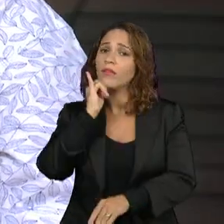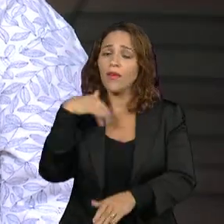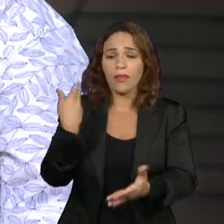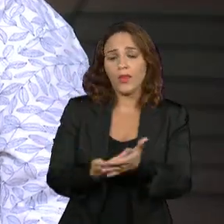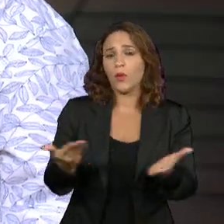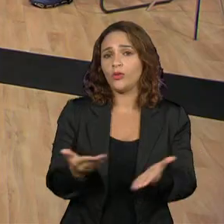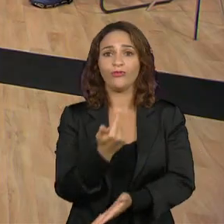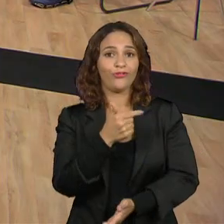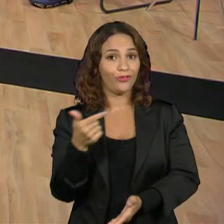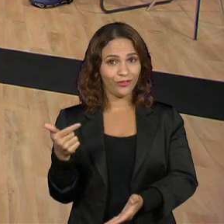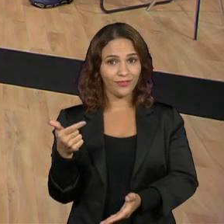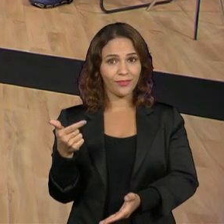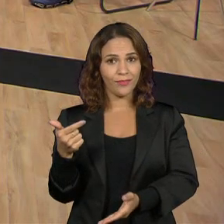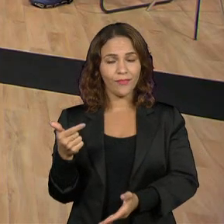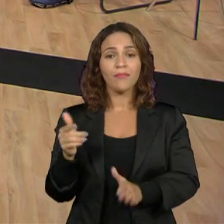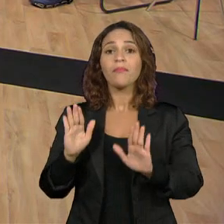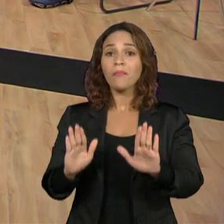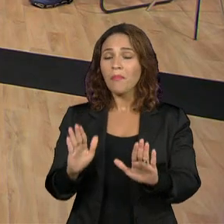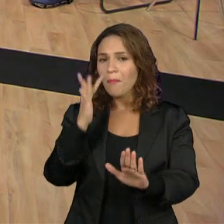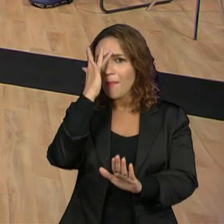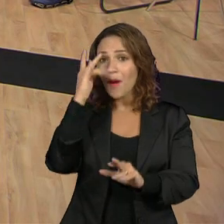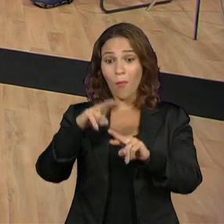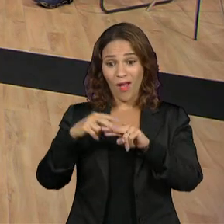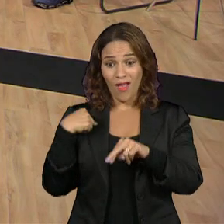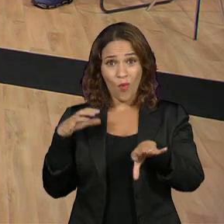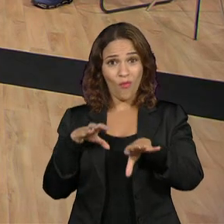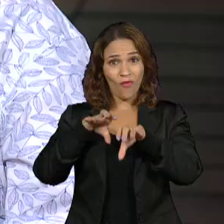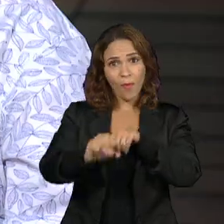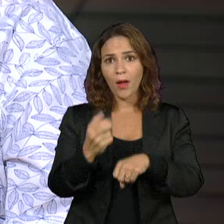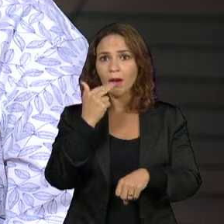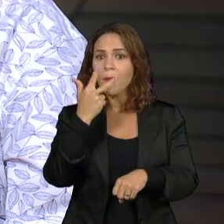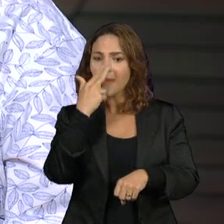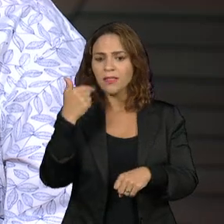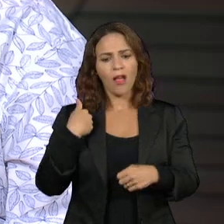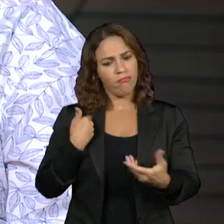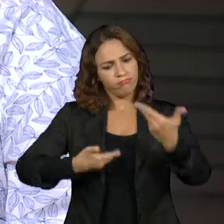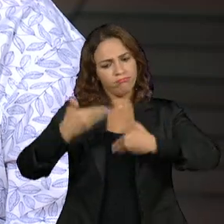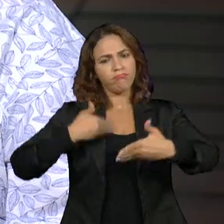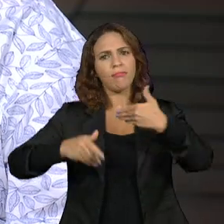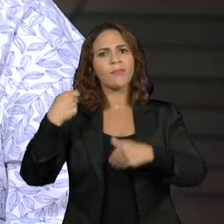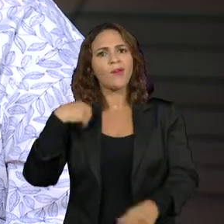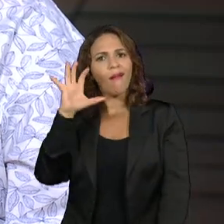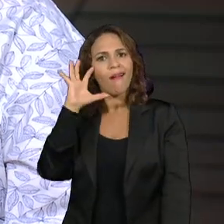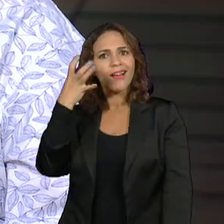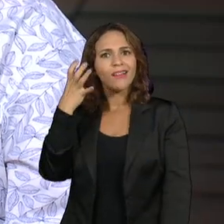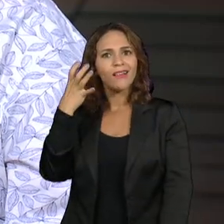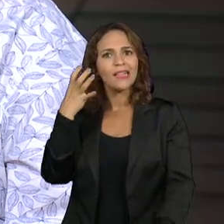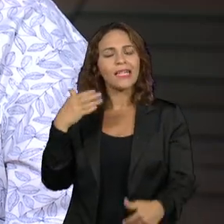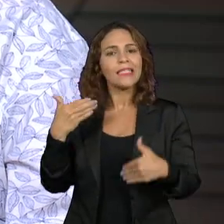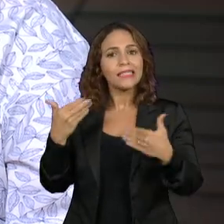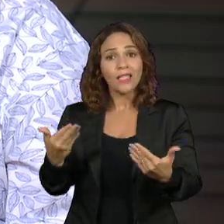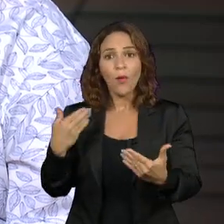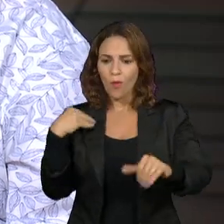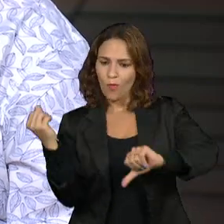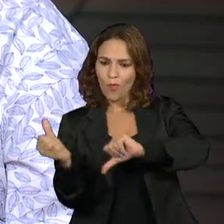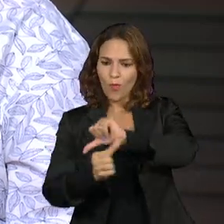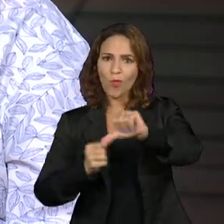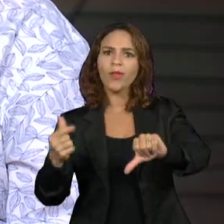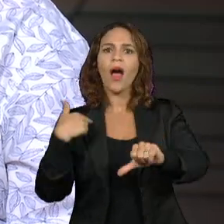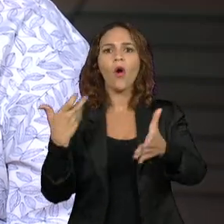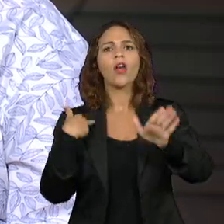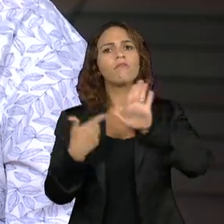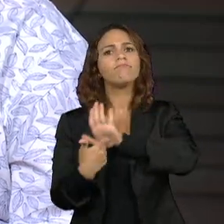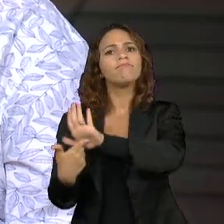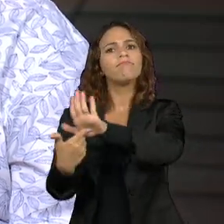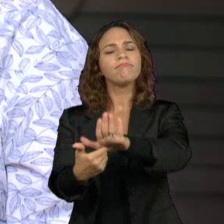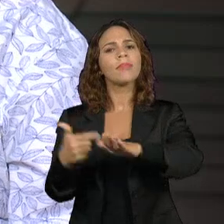não temos. Mas parece que por ter feito nutrição eu tinha que ter solucionado. E ao mudar esse nome, eu percebi que as pessoas começaram a olhar e